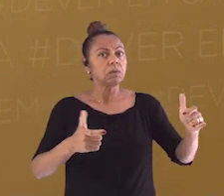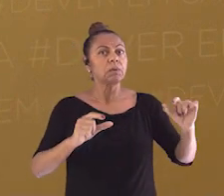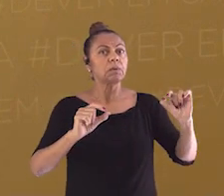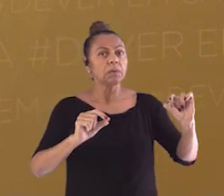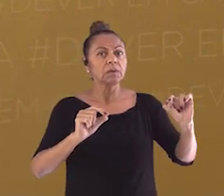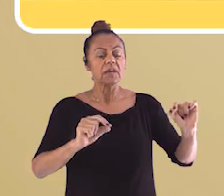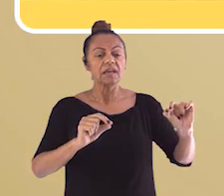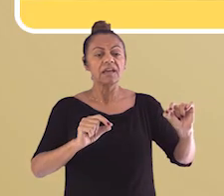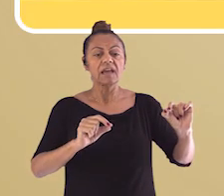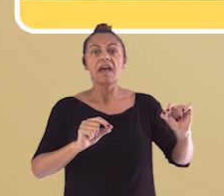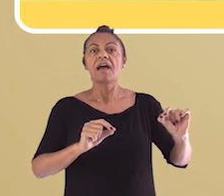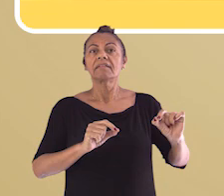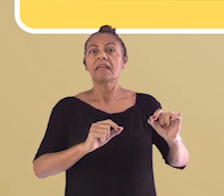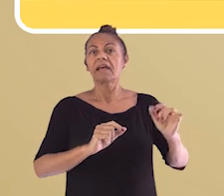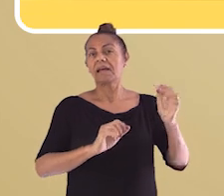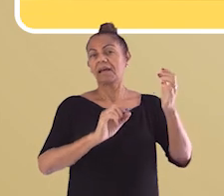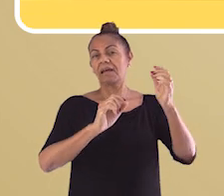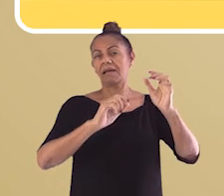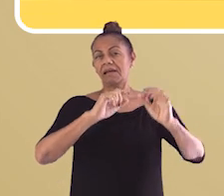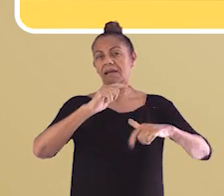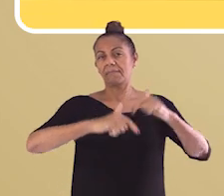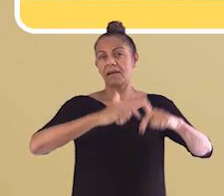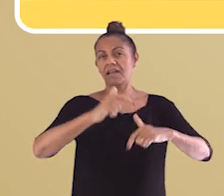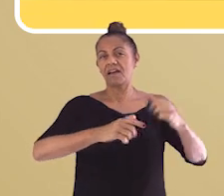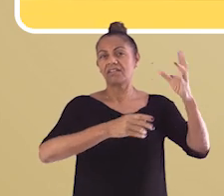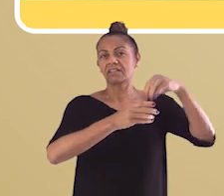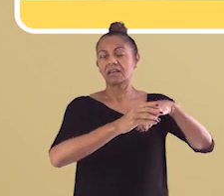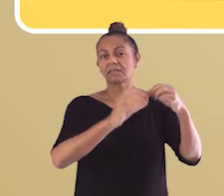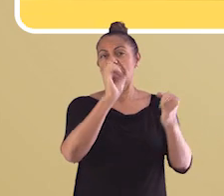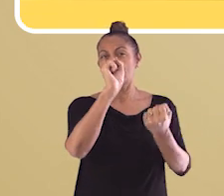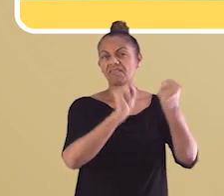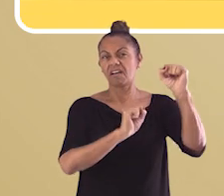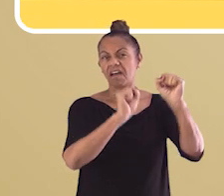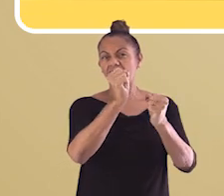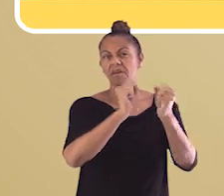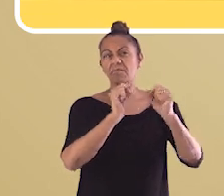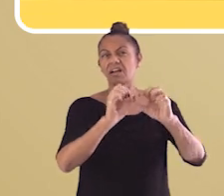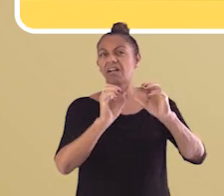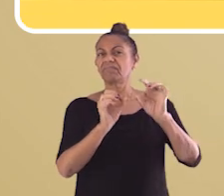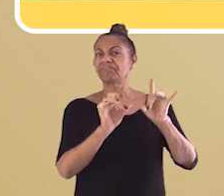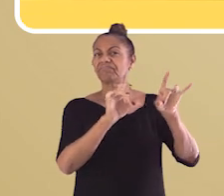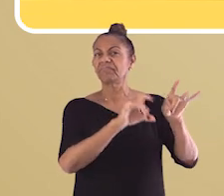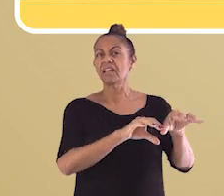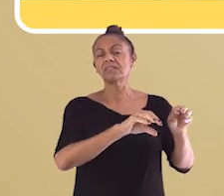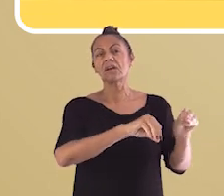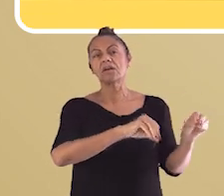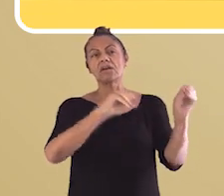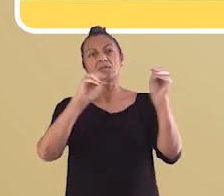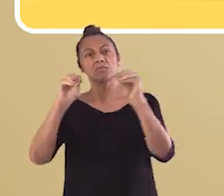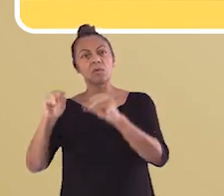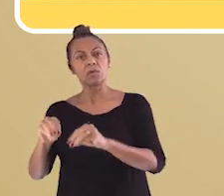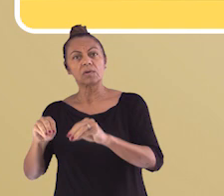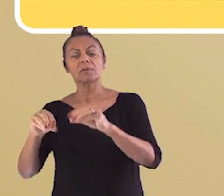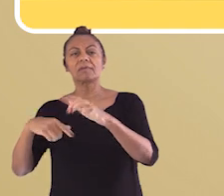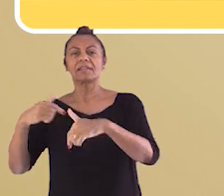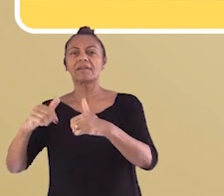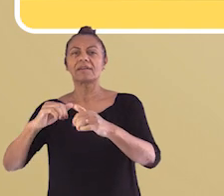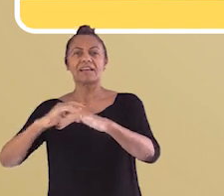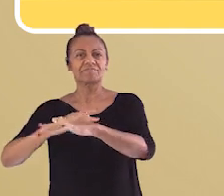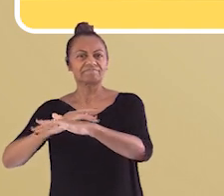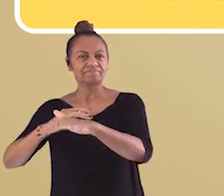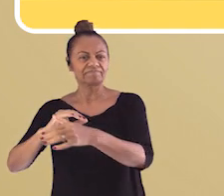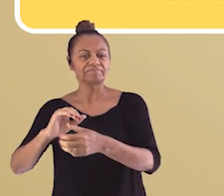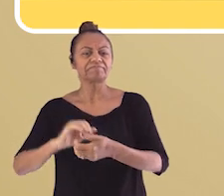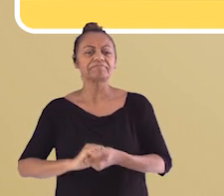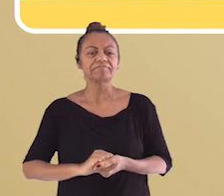cidades. Na segunda Revolução Industrial, outros combustíveis surgiram na indústria. O motor